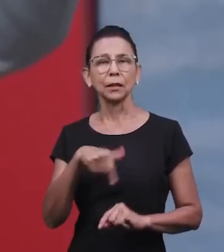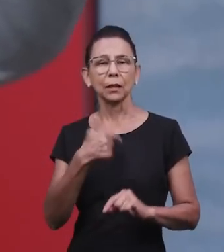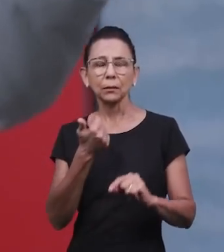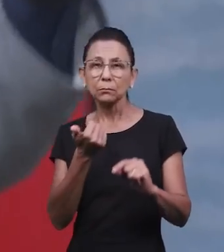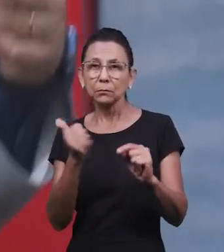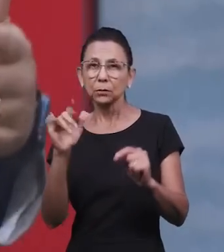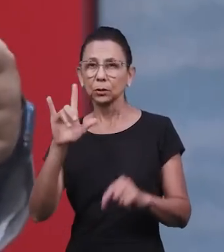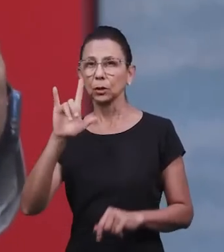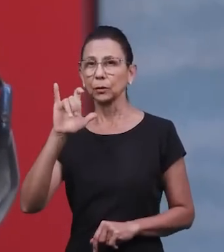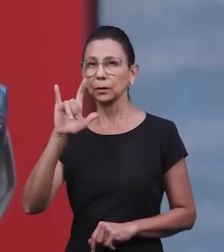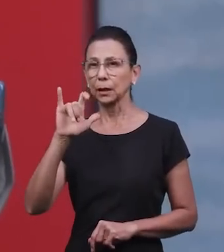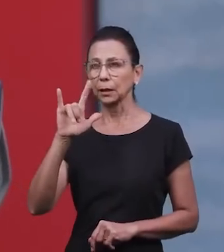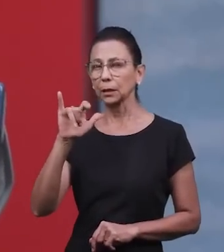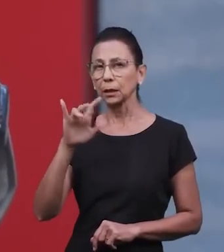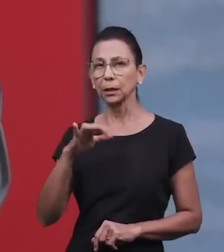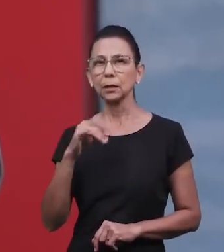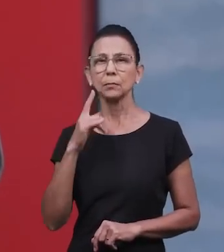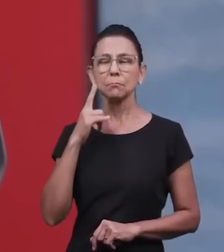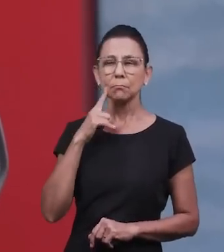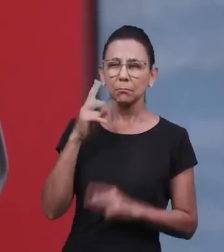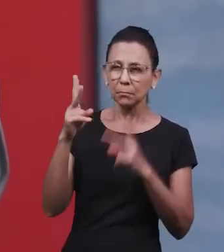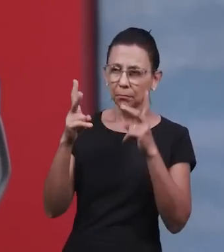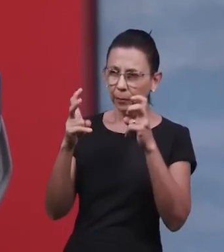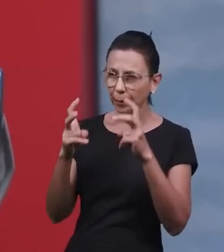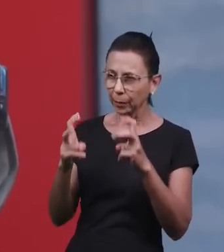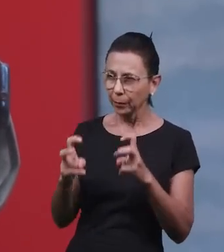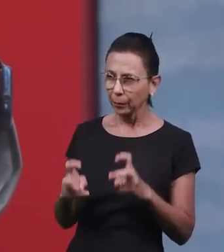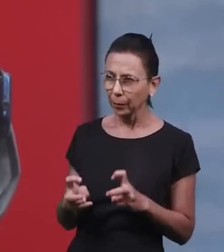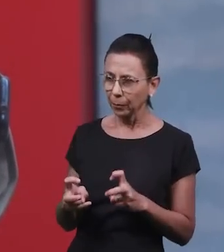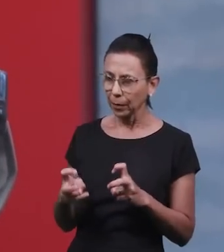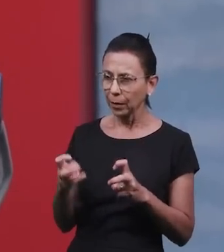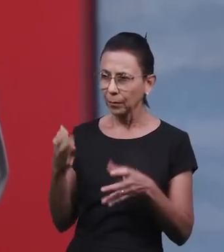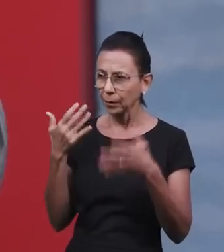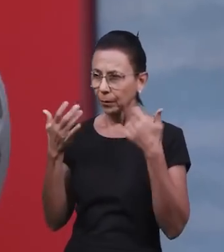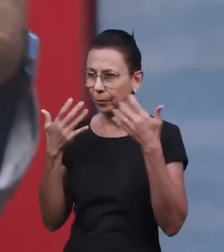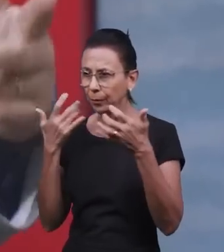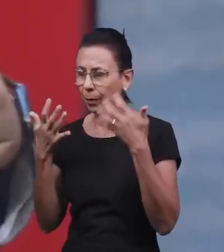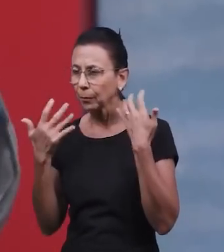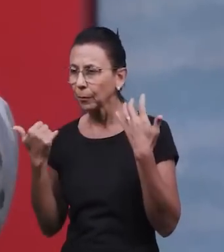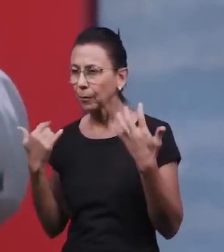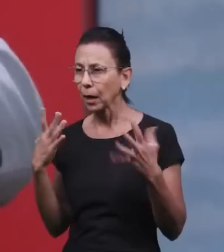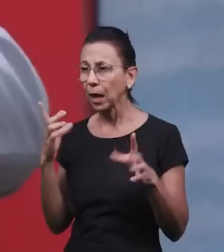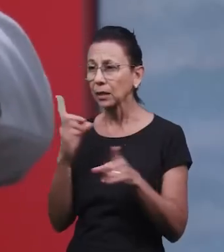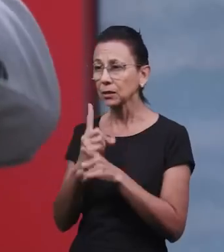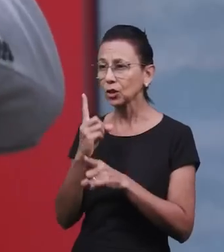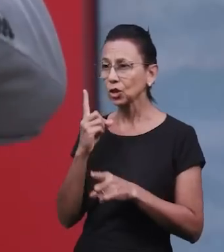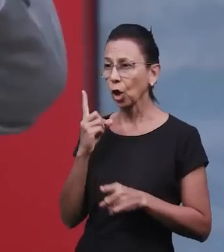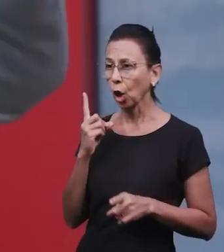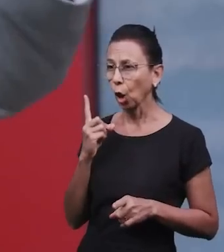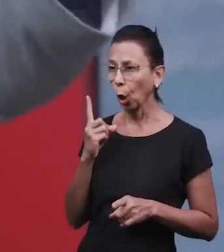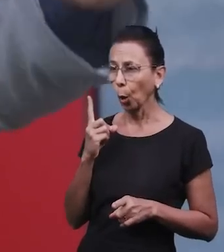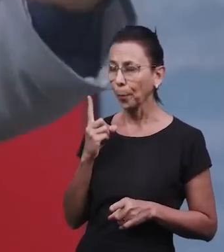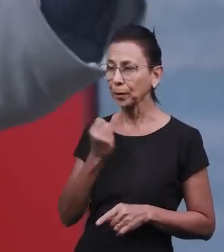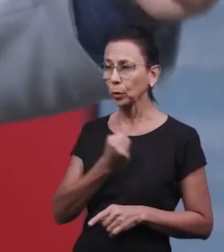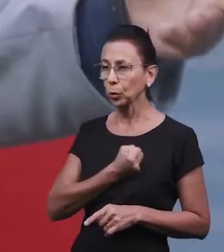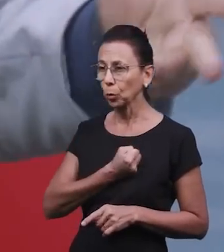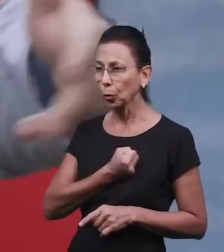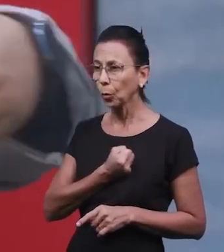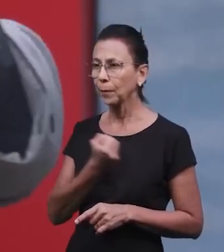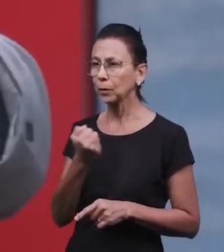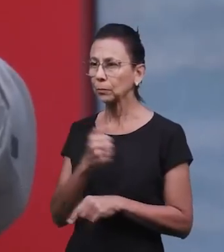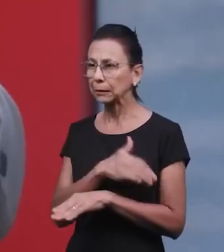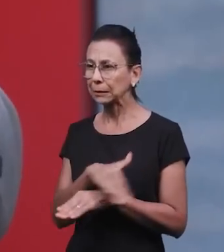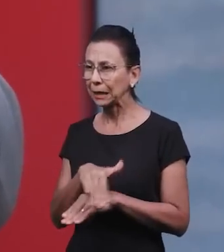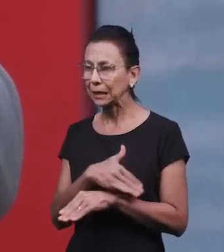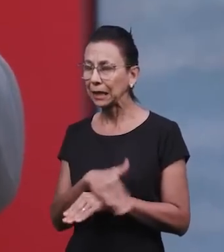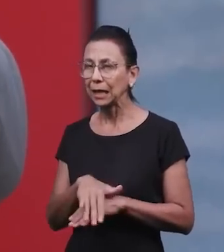olha uma informação e vai lá, descobre o número dos seus pais e manda uma mensagem falando que, tô aqui com fulano, com seu